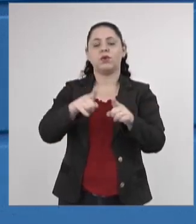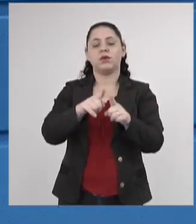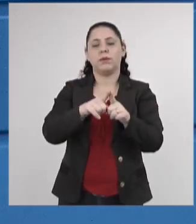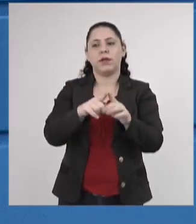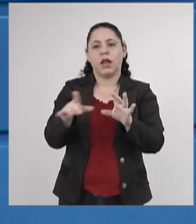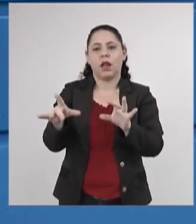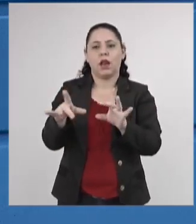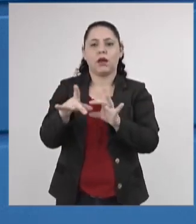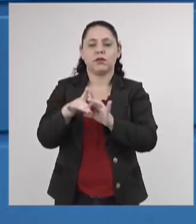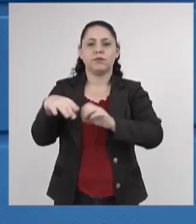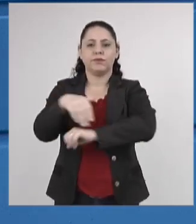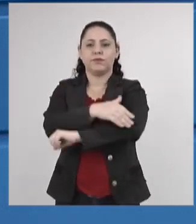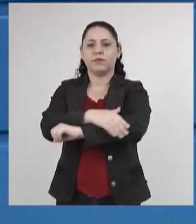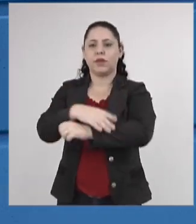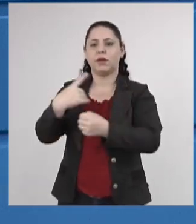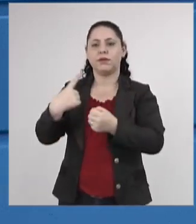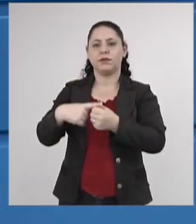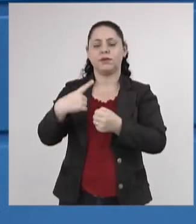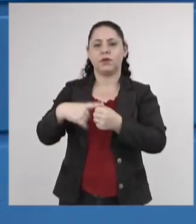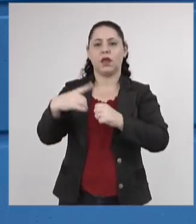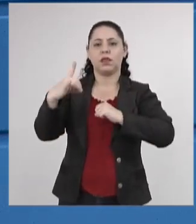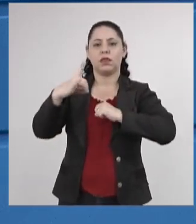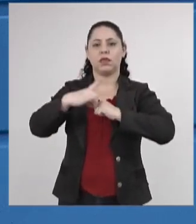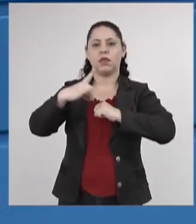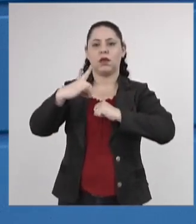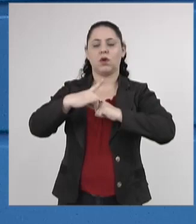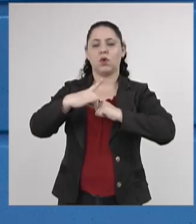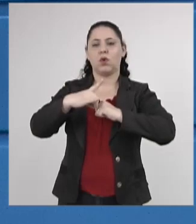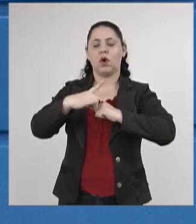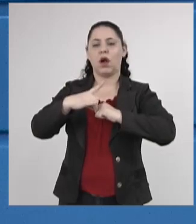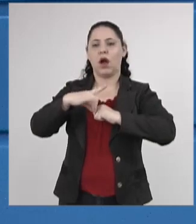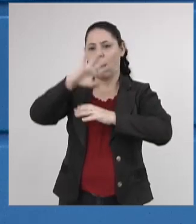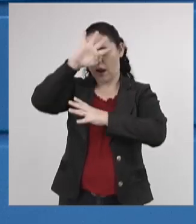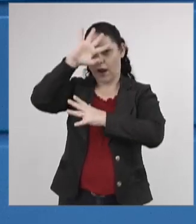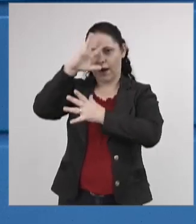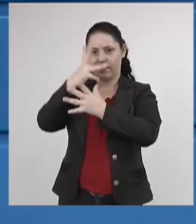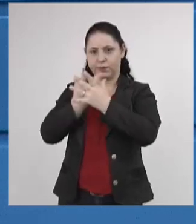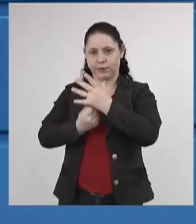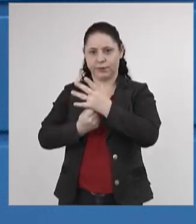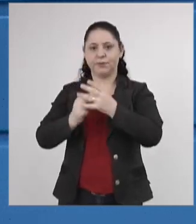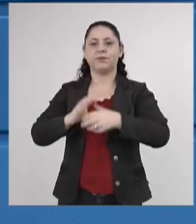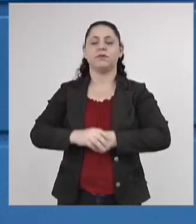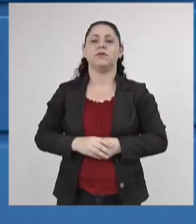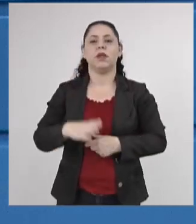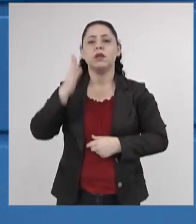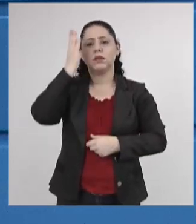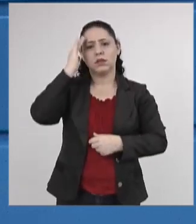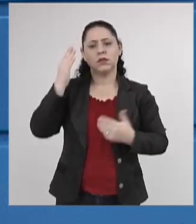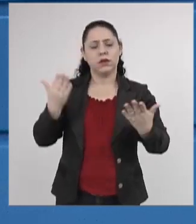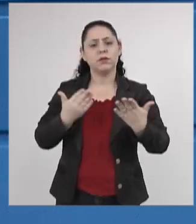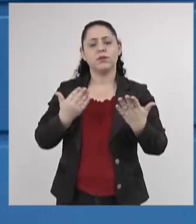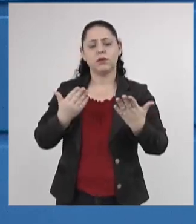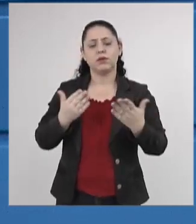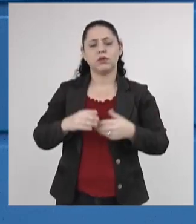liga os municípios de Itacuru a Mambaí. A gente sabe hoje,